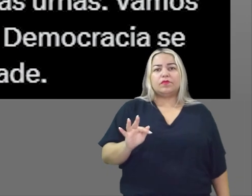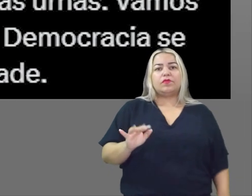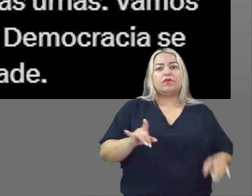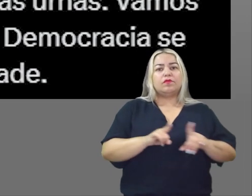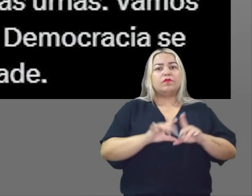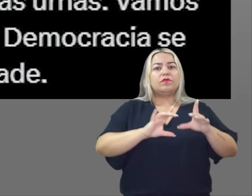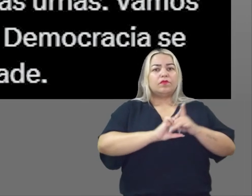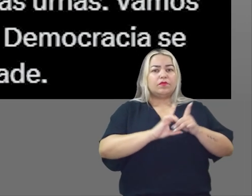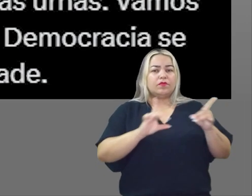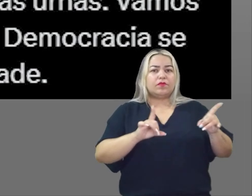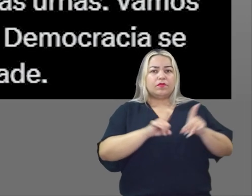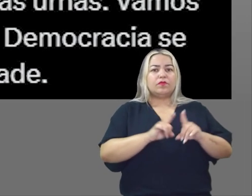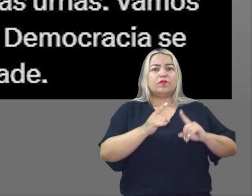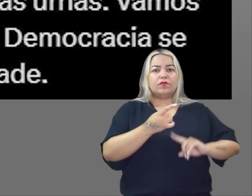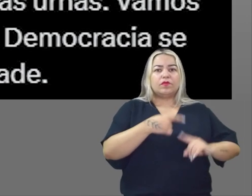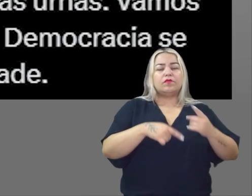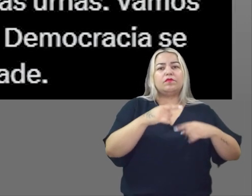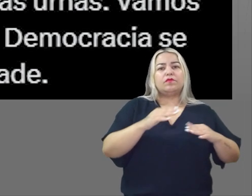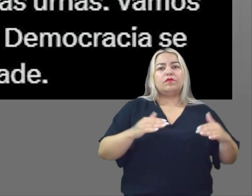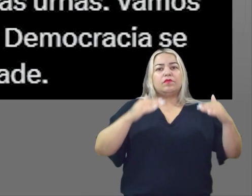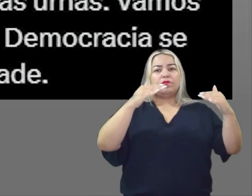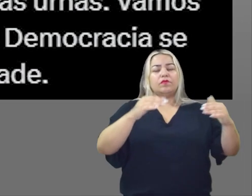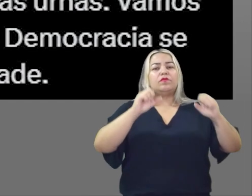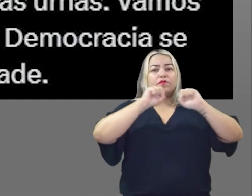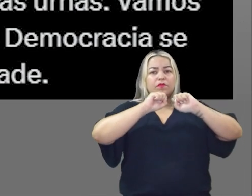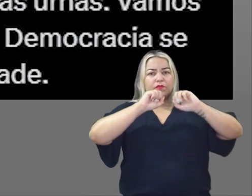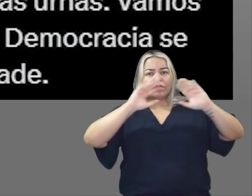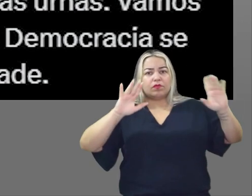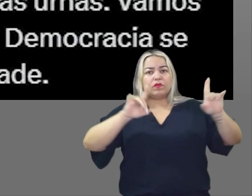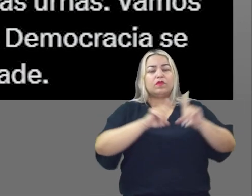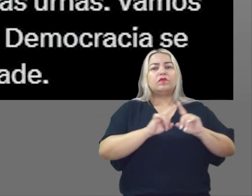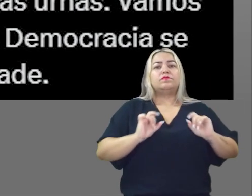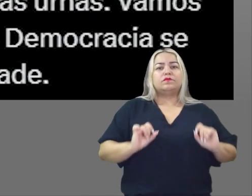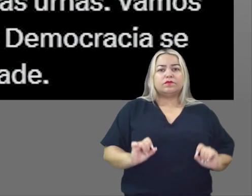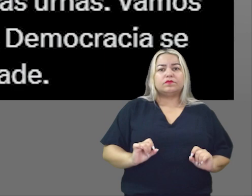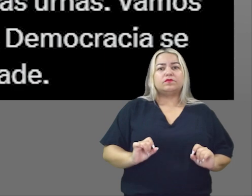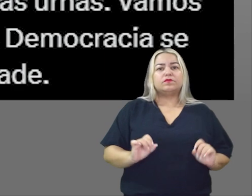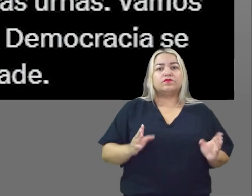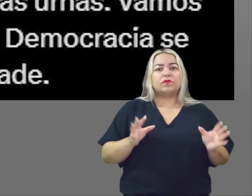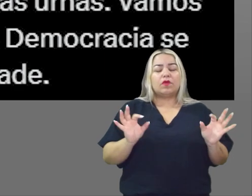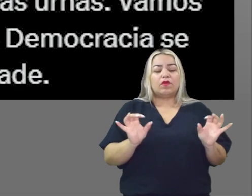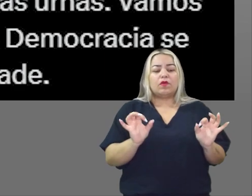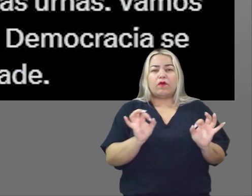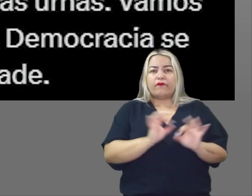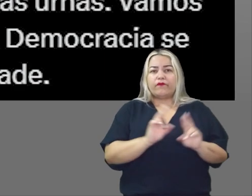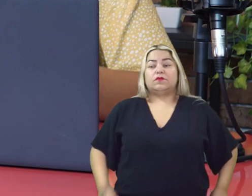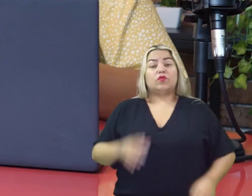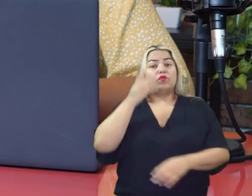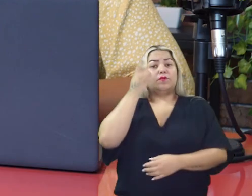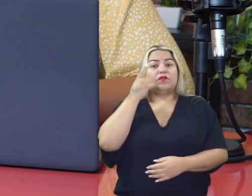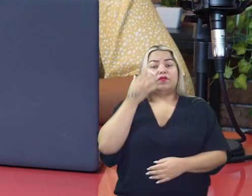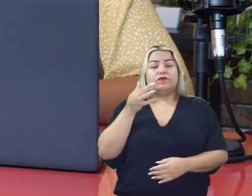PF. Democracia se constrói, acima de tudo, com transparência e honestidade. Fecha